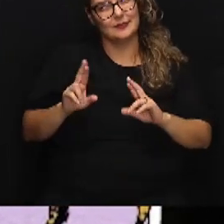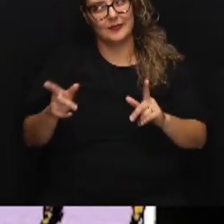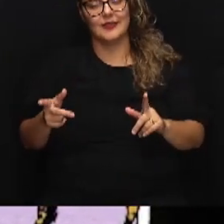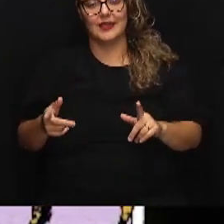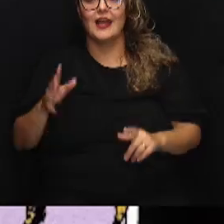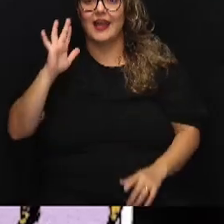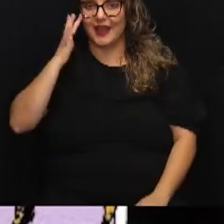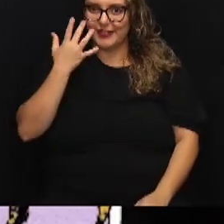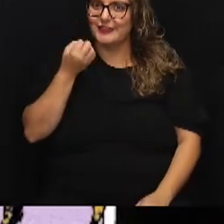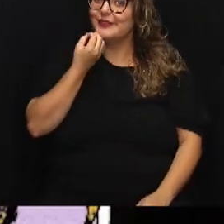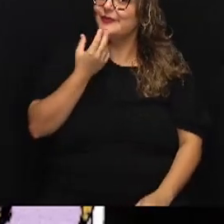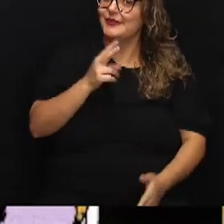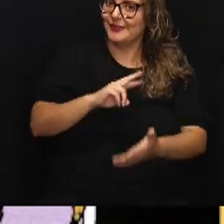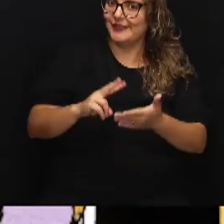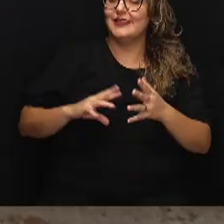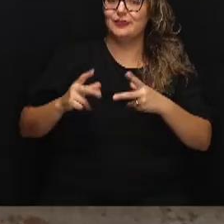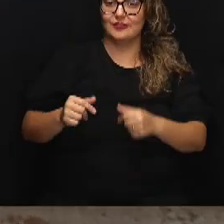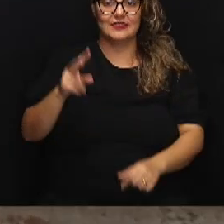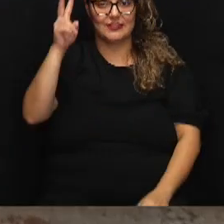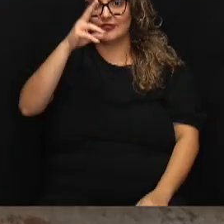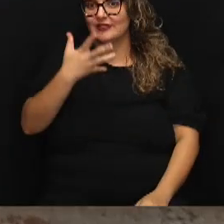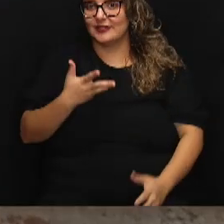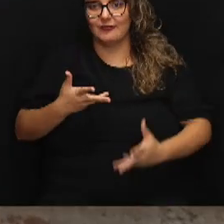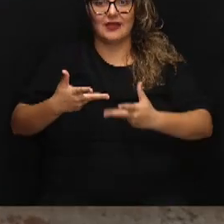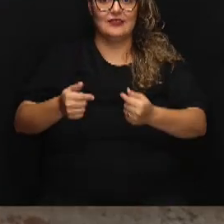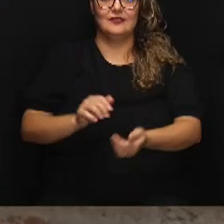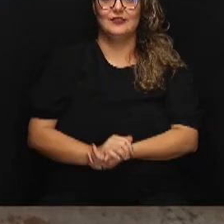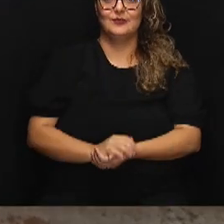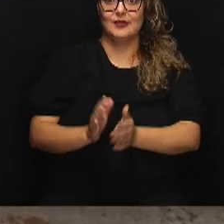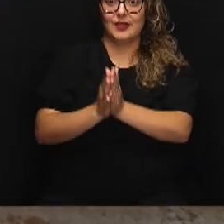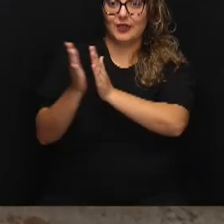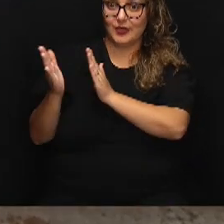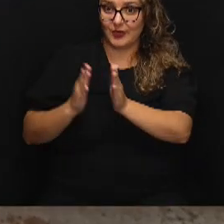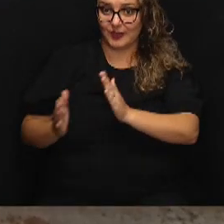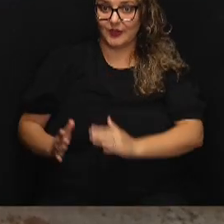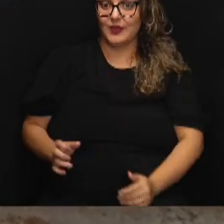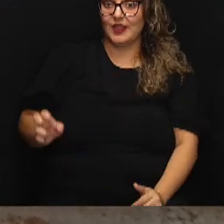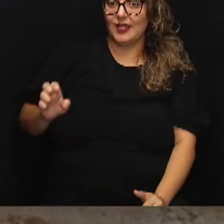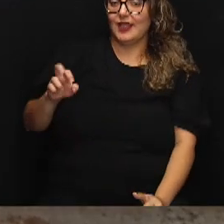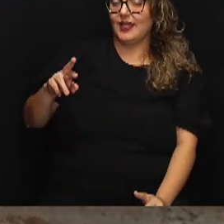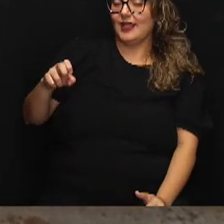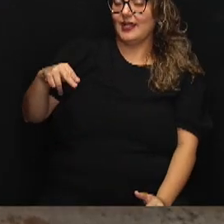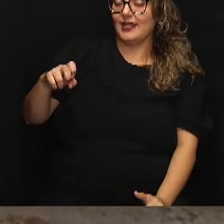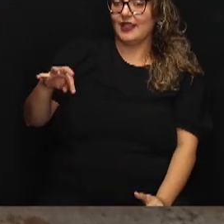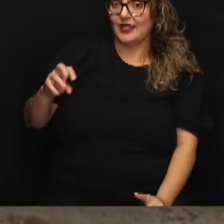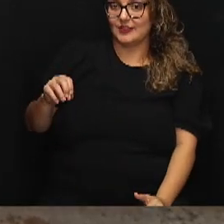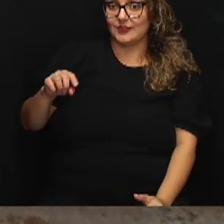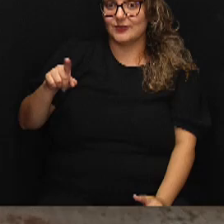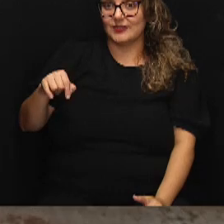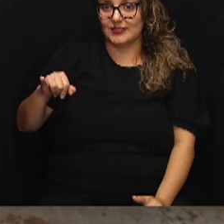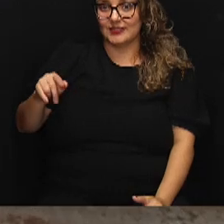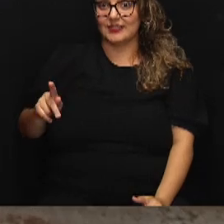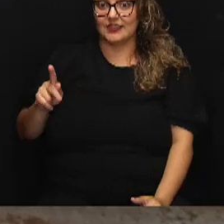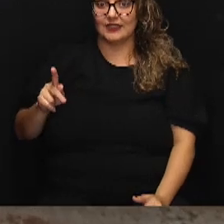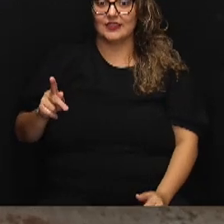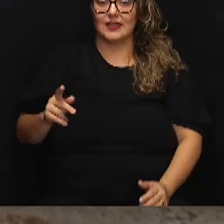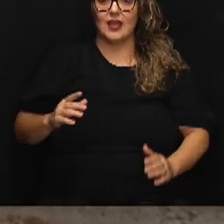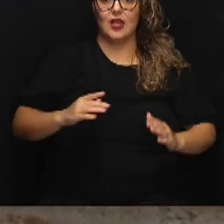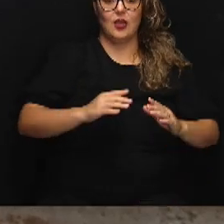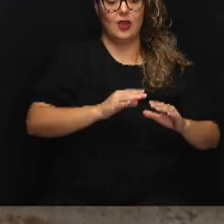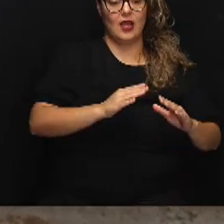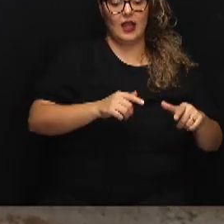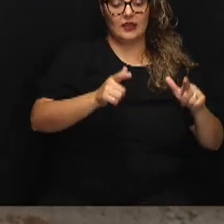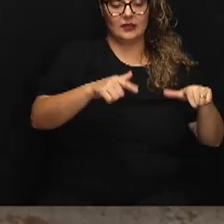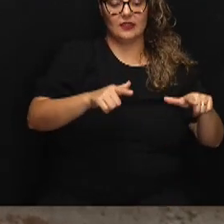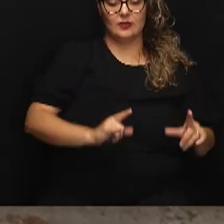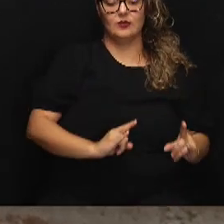ler tudo, as histórias são incríveis. A Biblioteca Professor Ernesto Manuel Zinck fica no prédio anexo ao Paço Municipal de